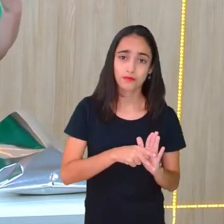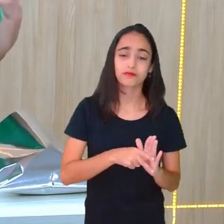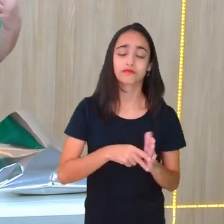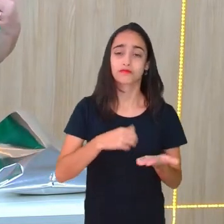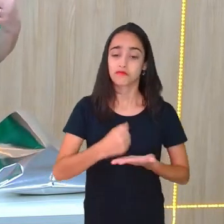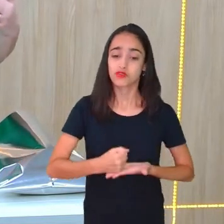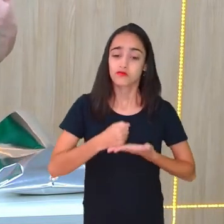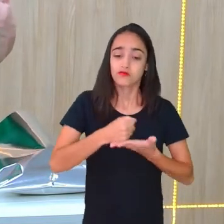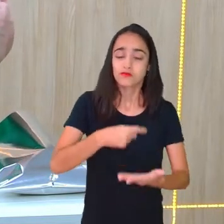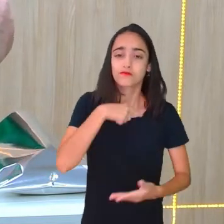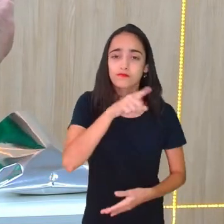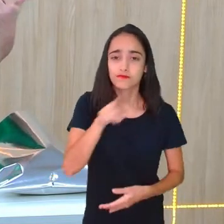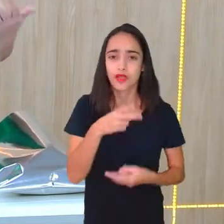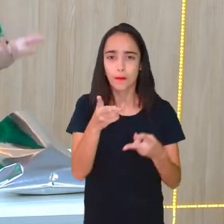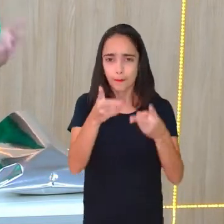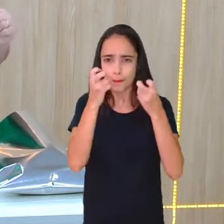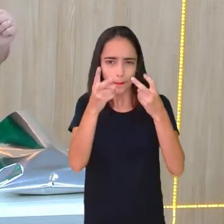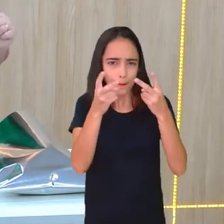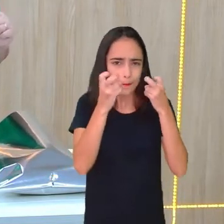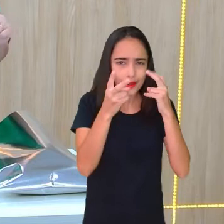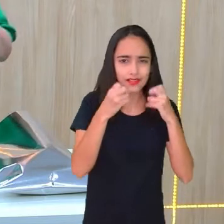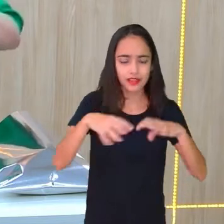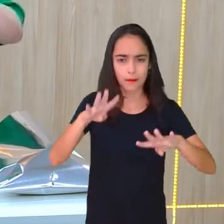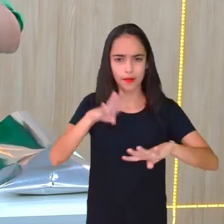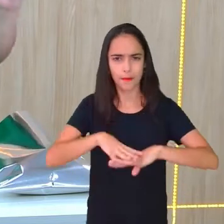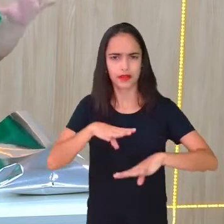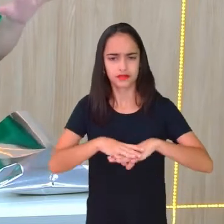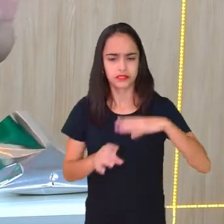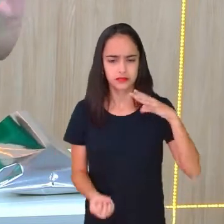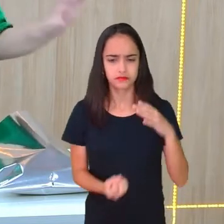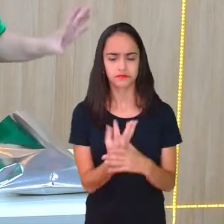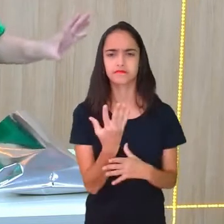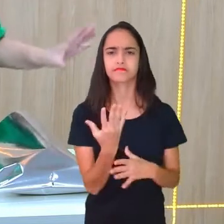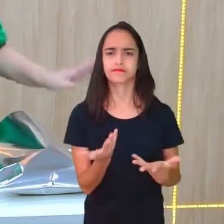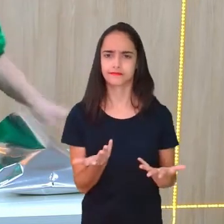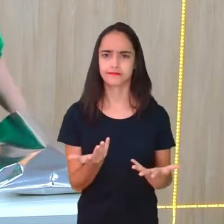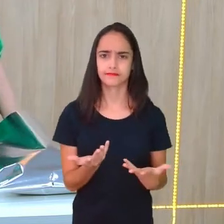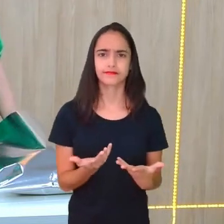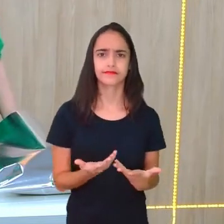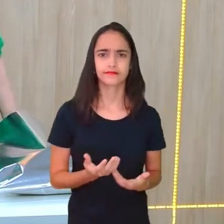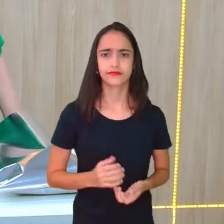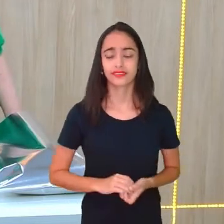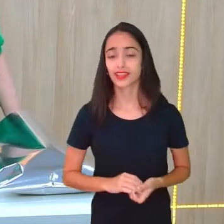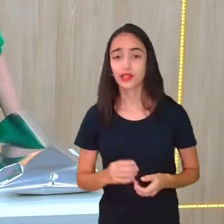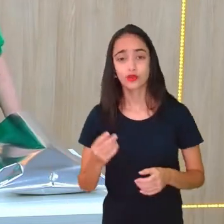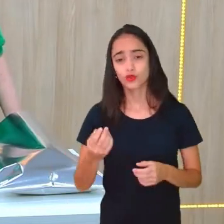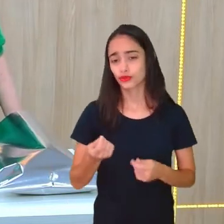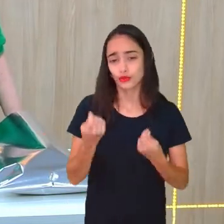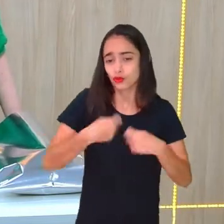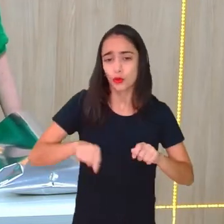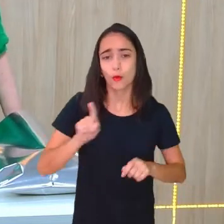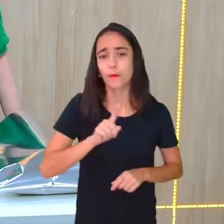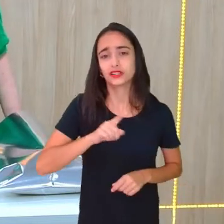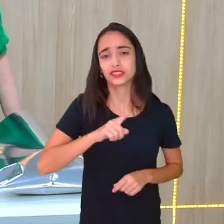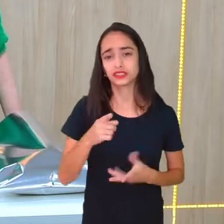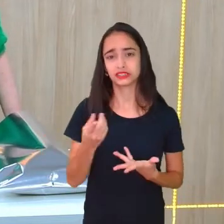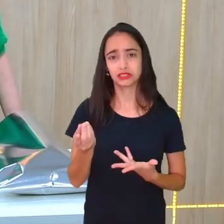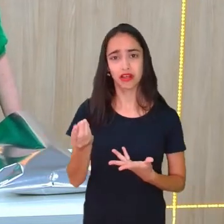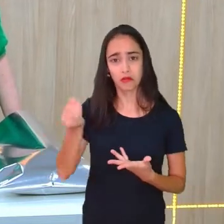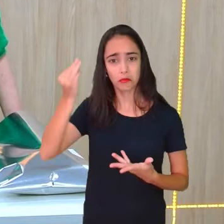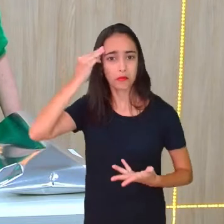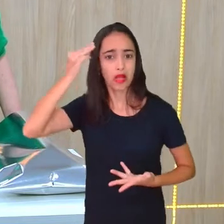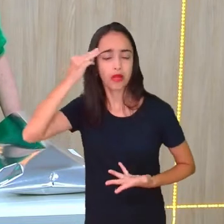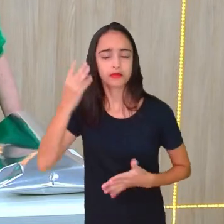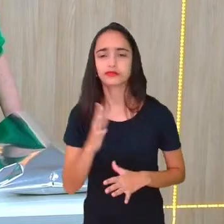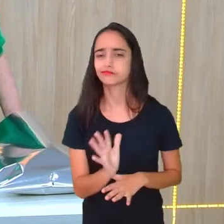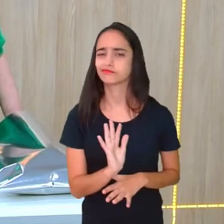a perceber essa matemática criativa, essa matemática longe do decoreba. E aí, com o passar do